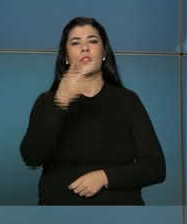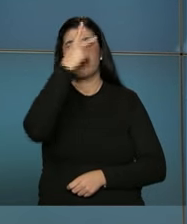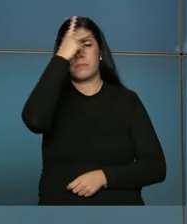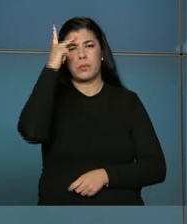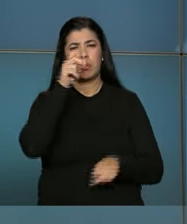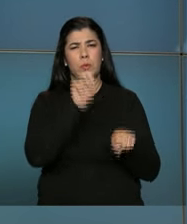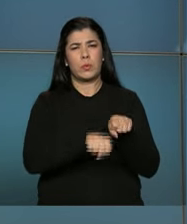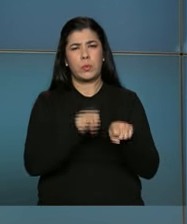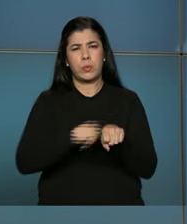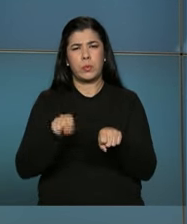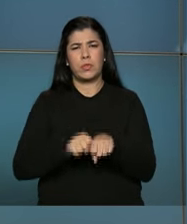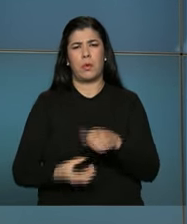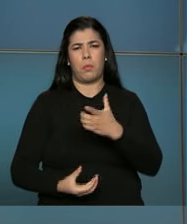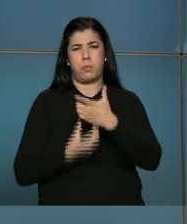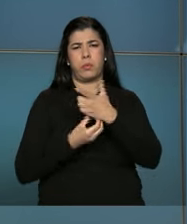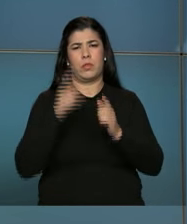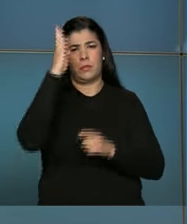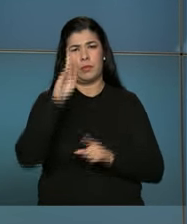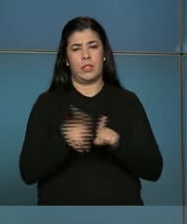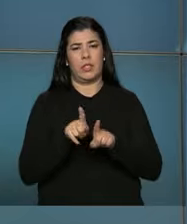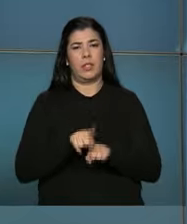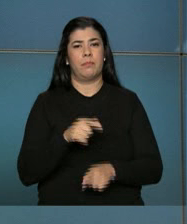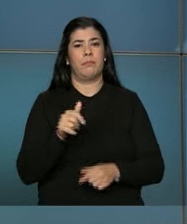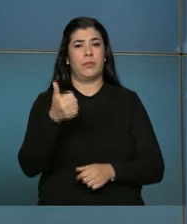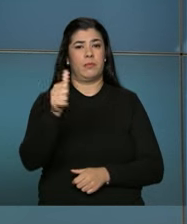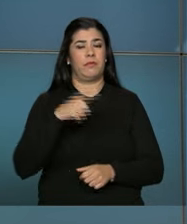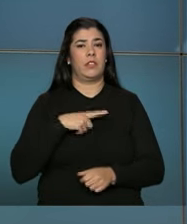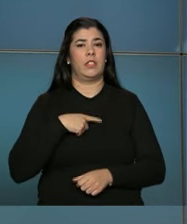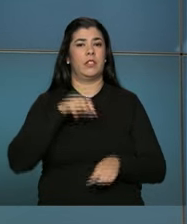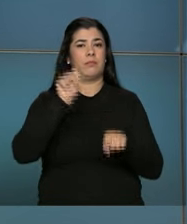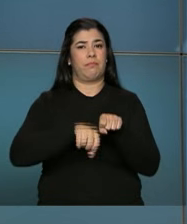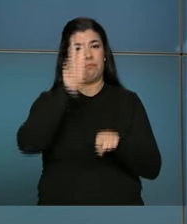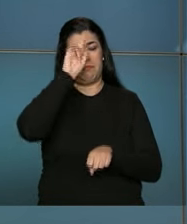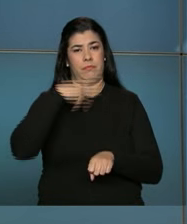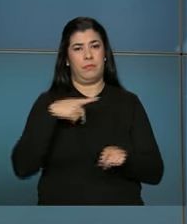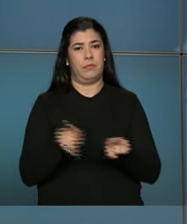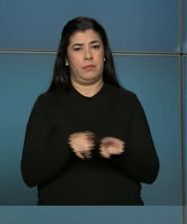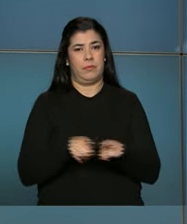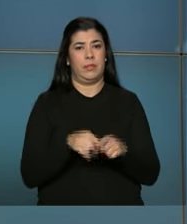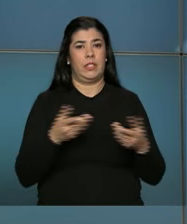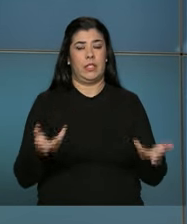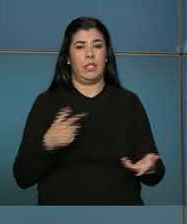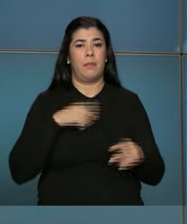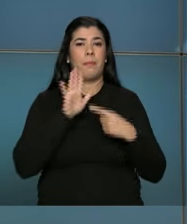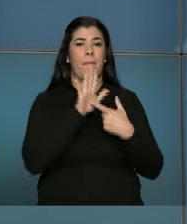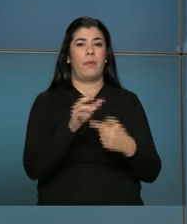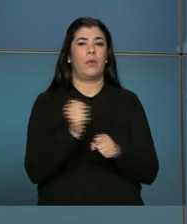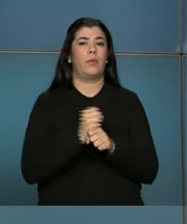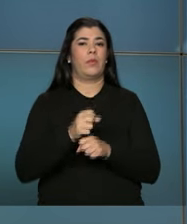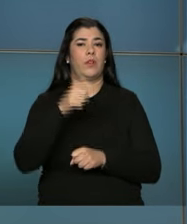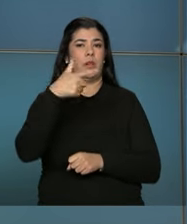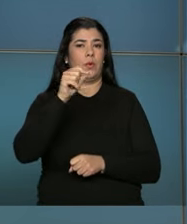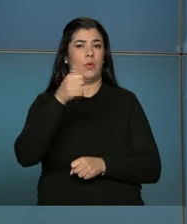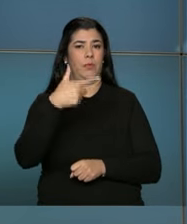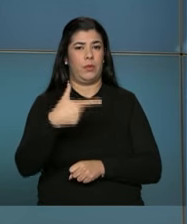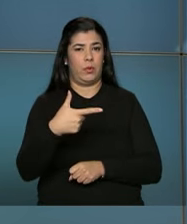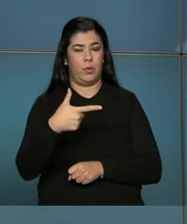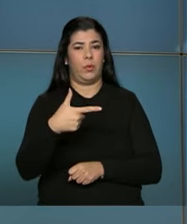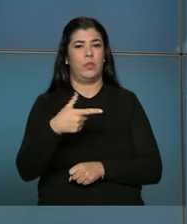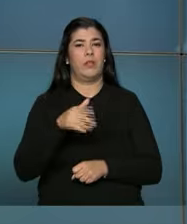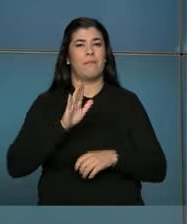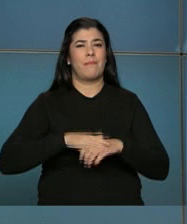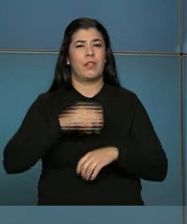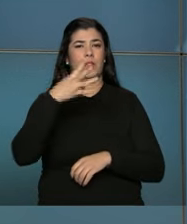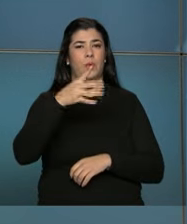número de assassinatos por armas de fogo no Brasil e faz um balanço dos homicídios no país. O levantamento mostra que em 2012 mais